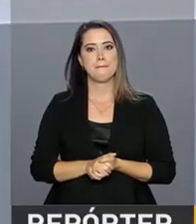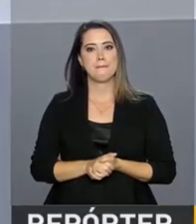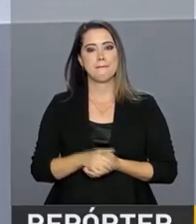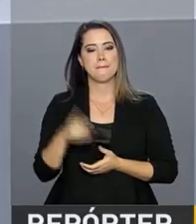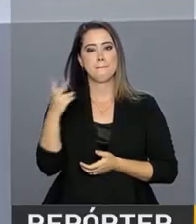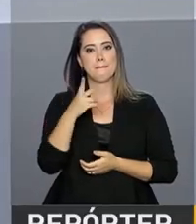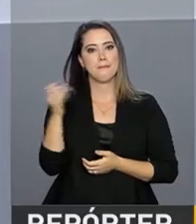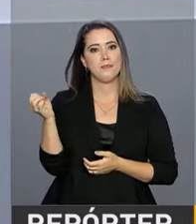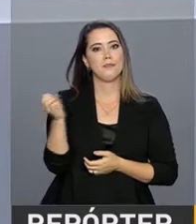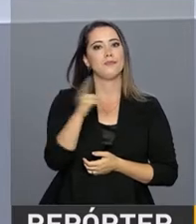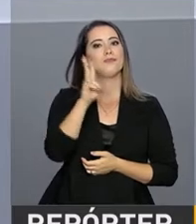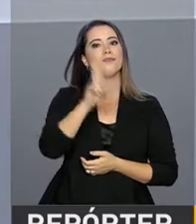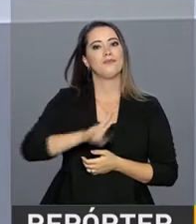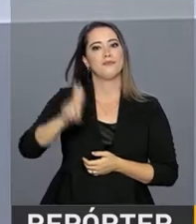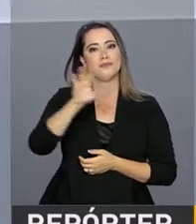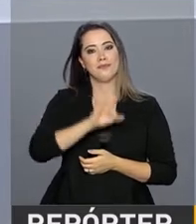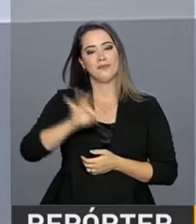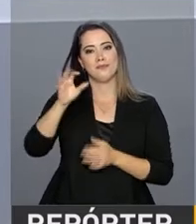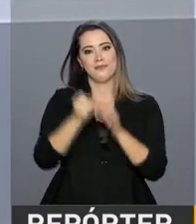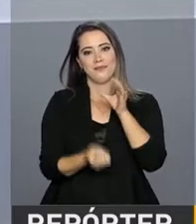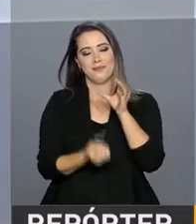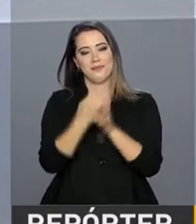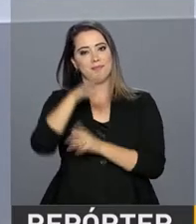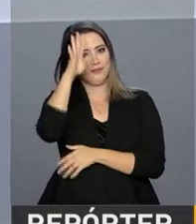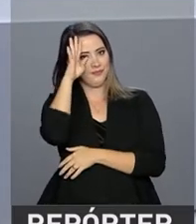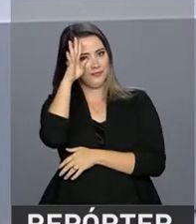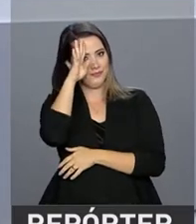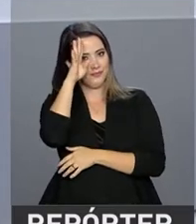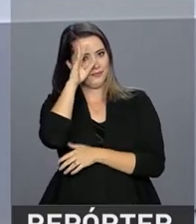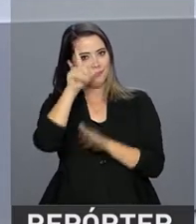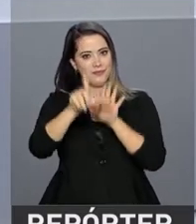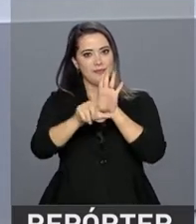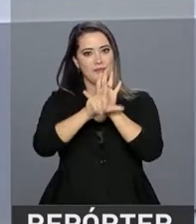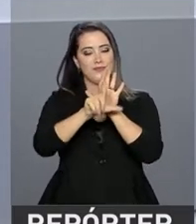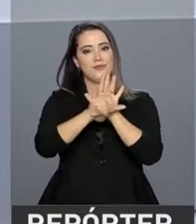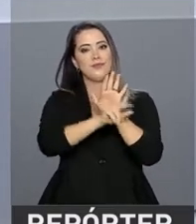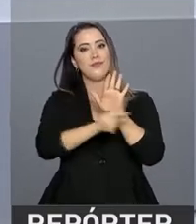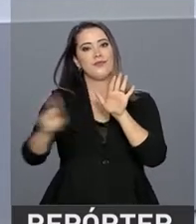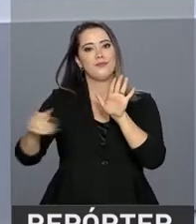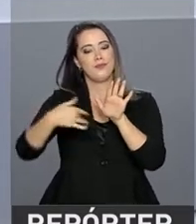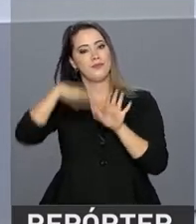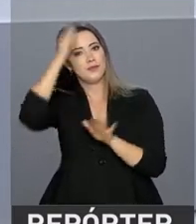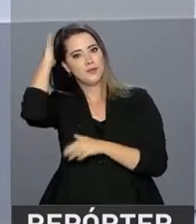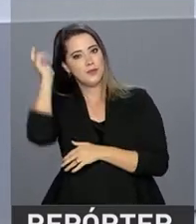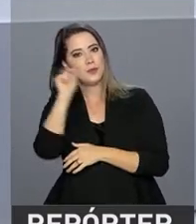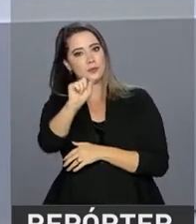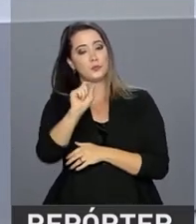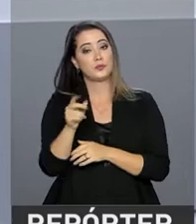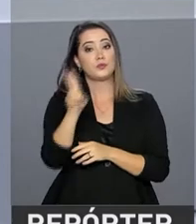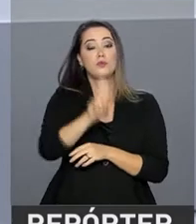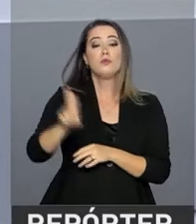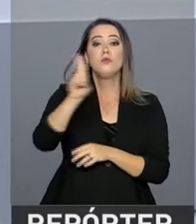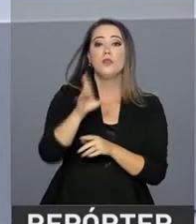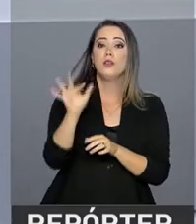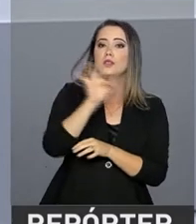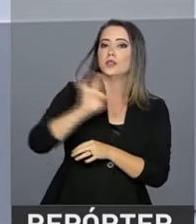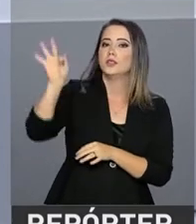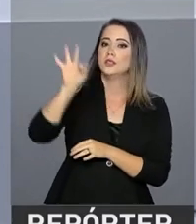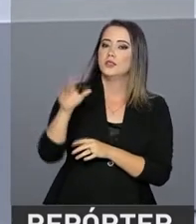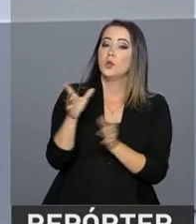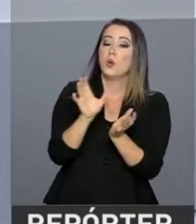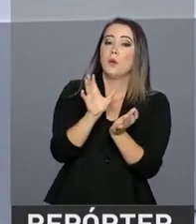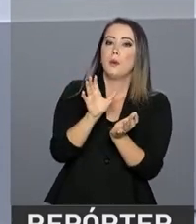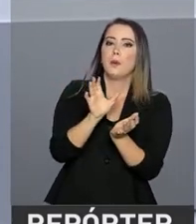novas universidades federais foram criadas nesta quarta-feira com um sanção de uma lei pelo presidente michel temer as universidades federais do